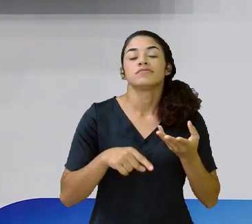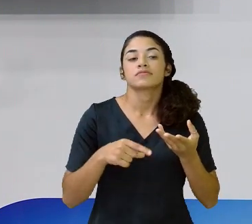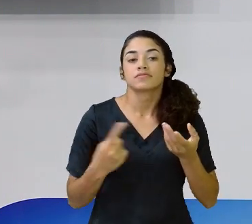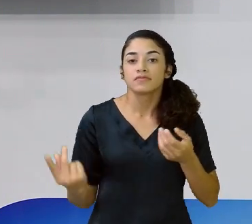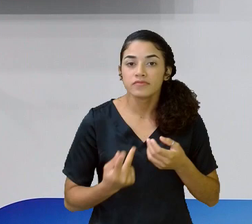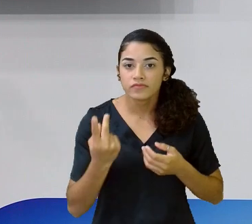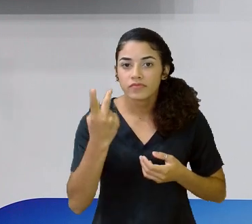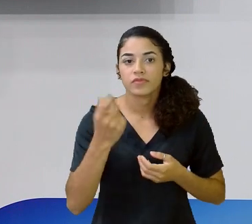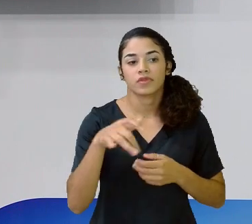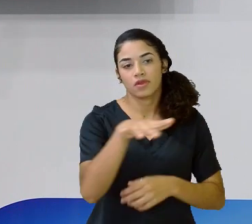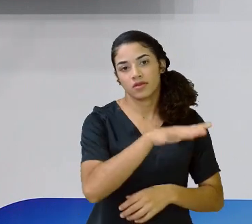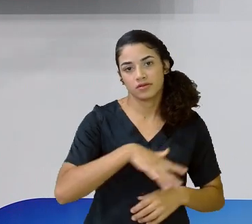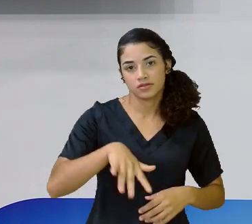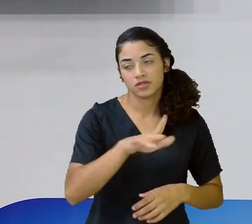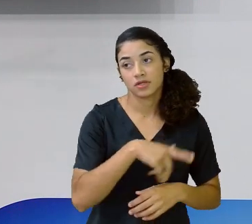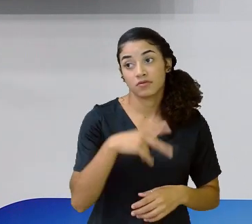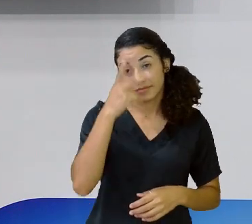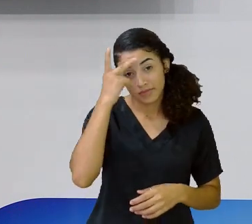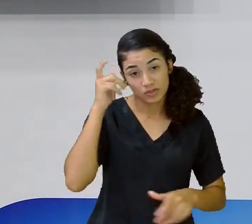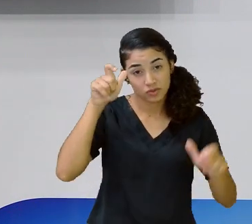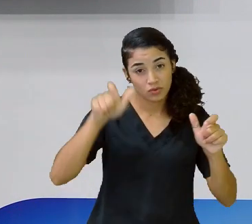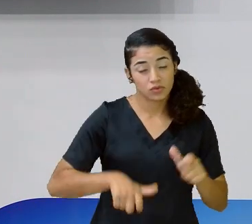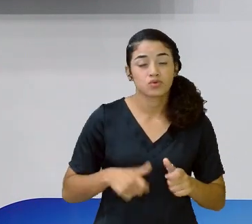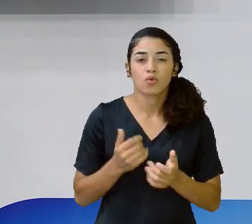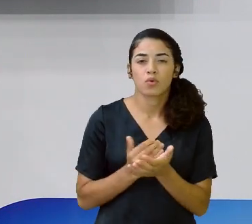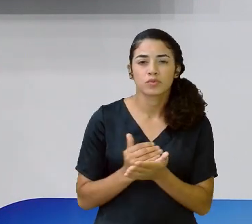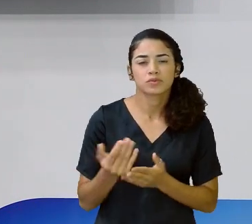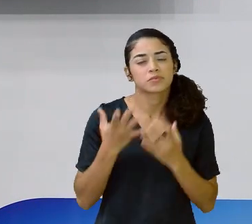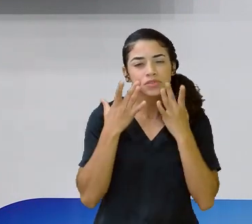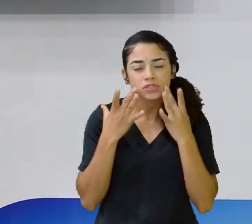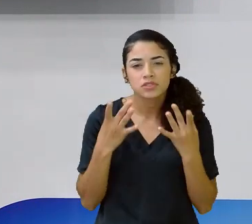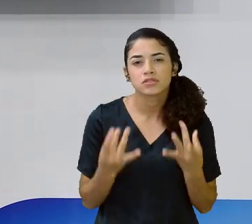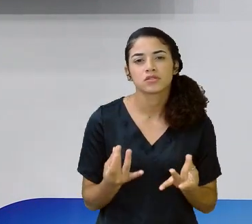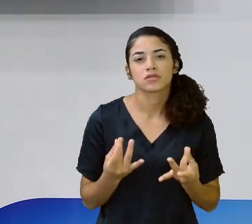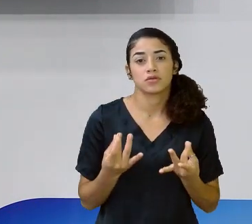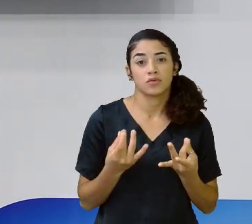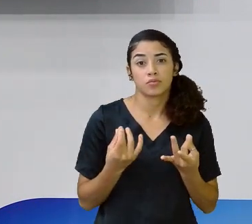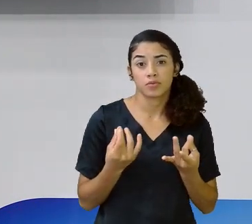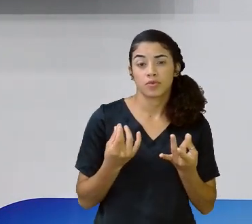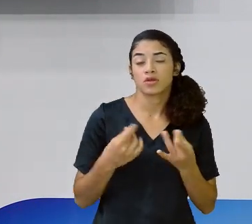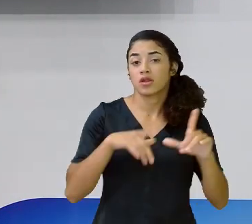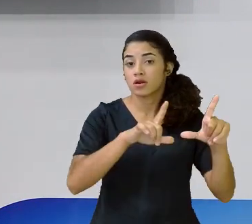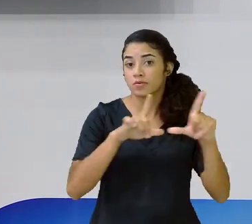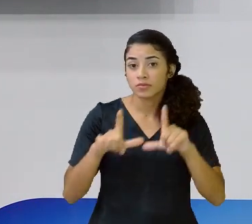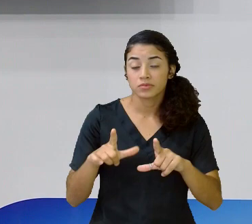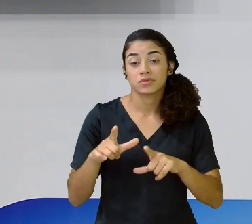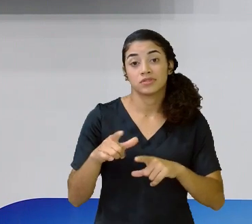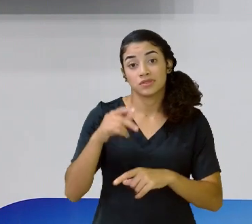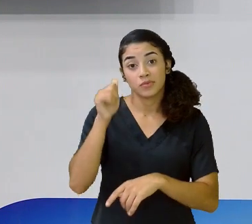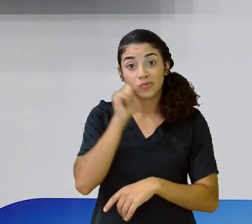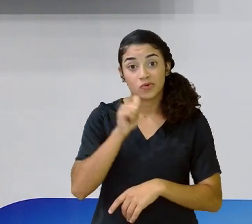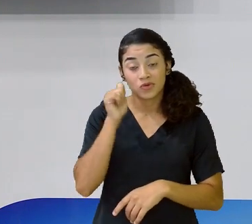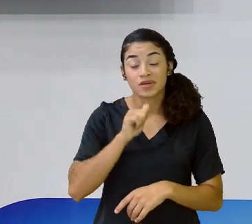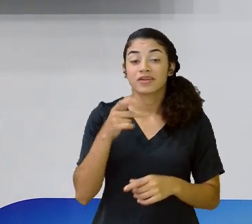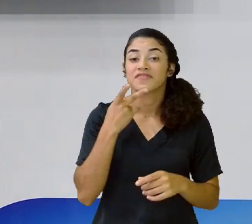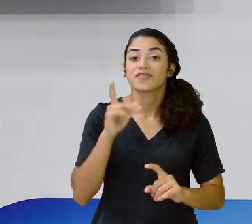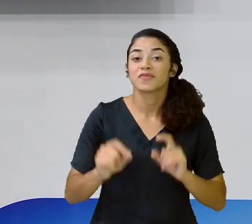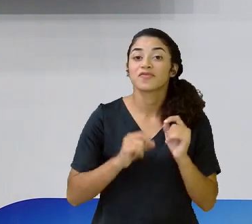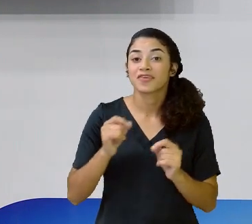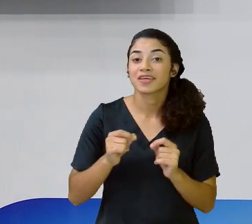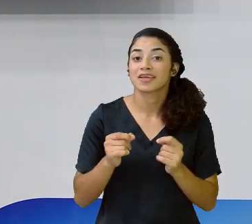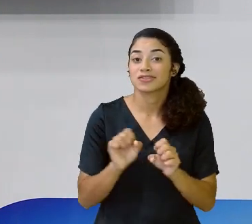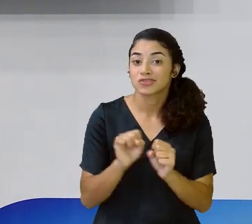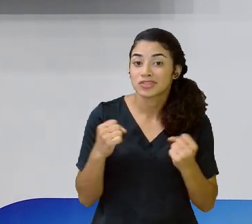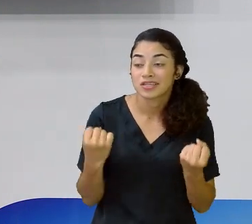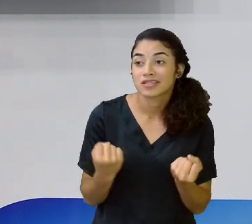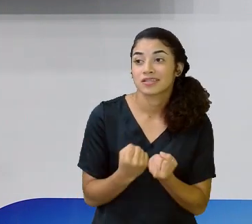isso chocou. As pessoas começaram a prestar atenção que nas obras de Tarsila, ela falava muito o quê? Sobre a sociedade, o que